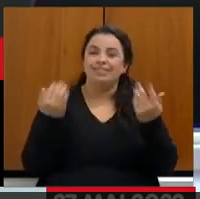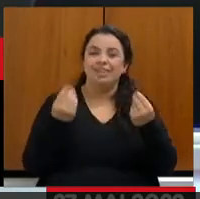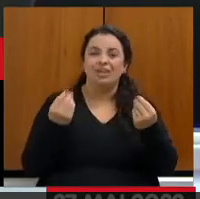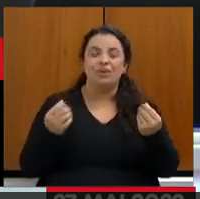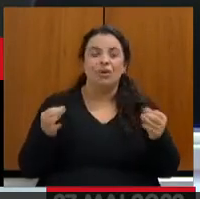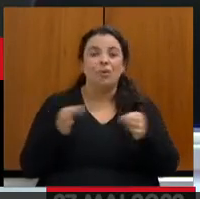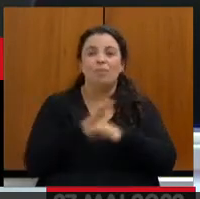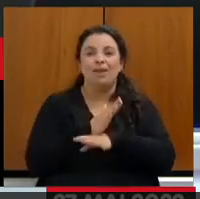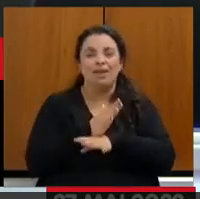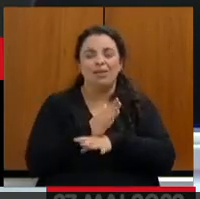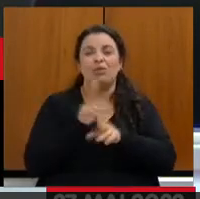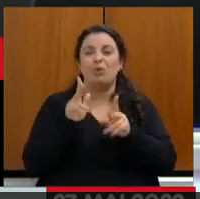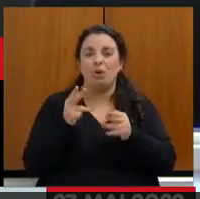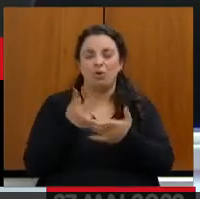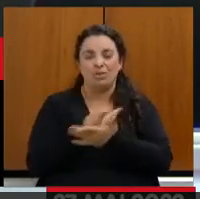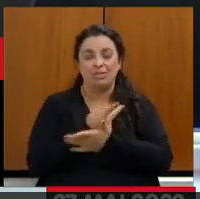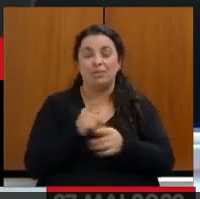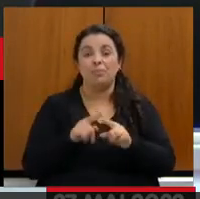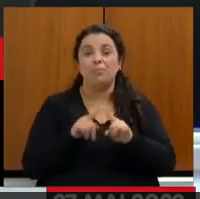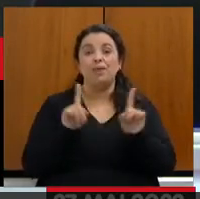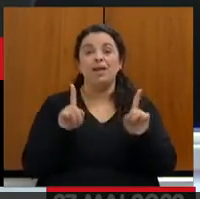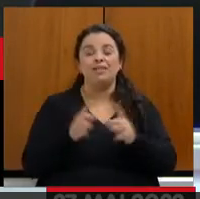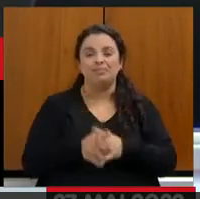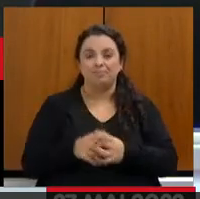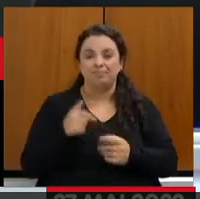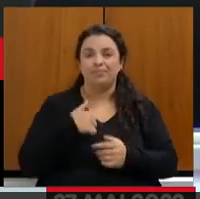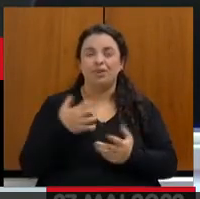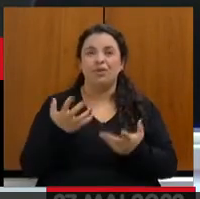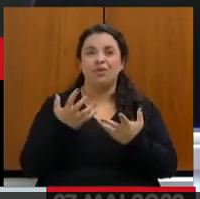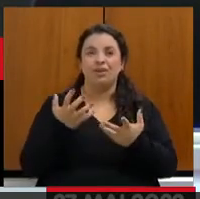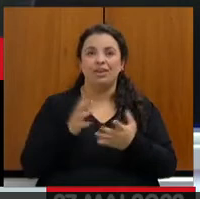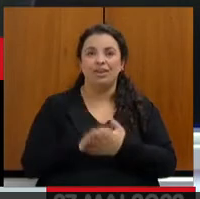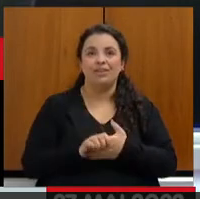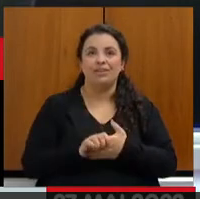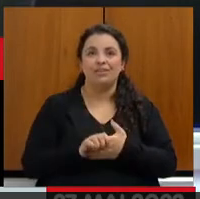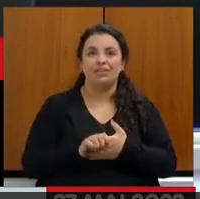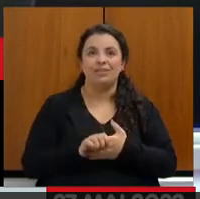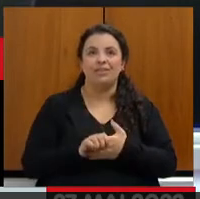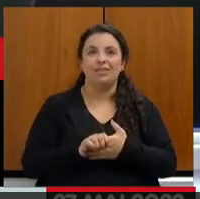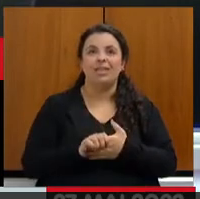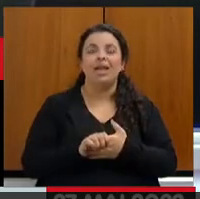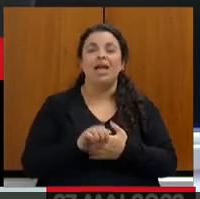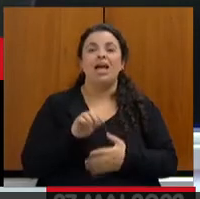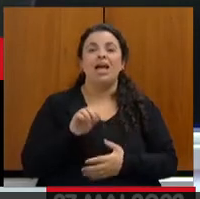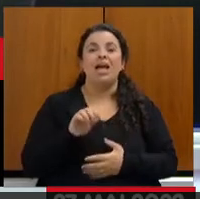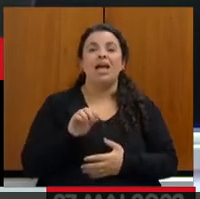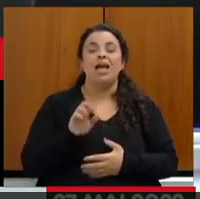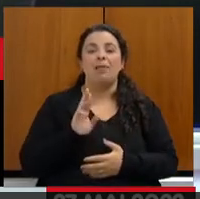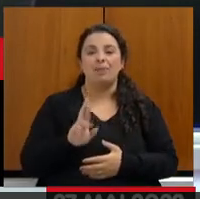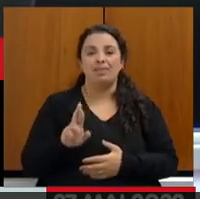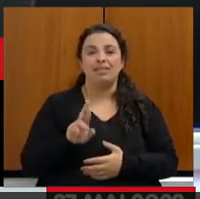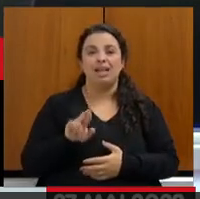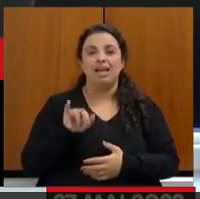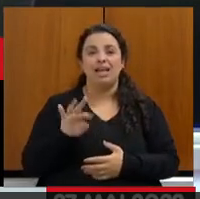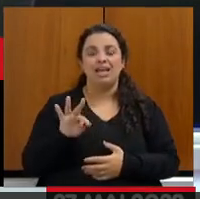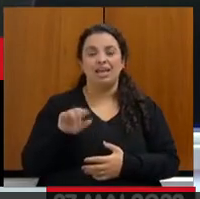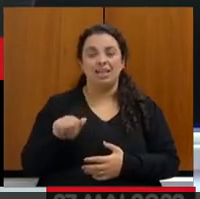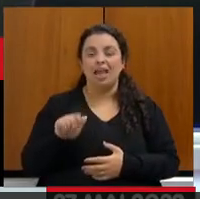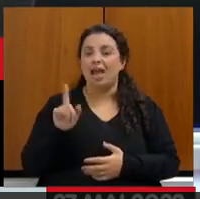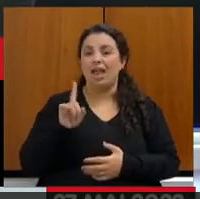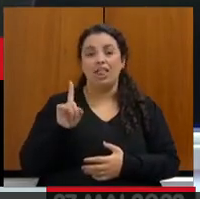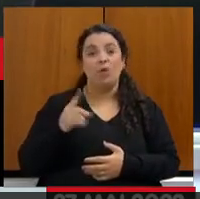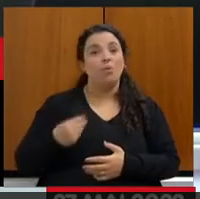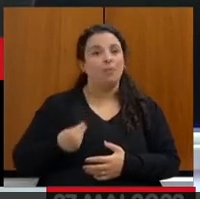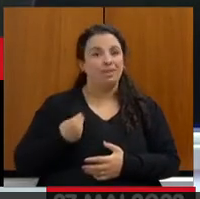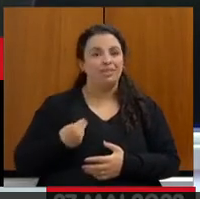foi mas eu quero na pessoa e agora Rita que não está conosco aqui nesse